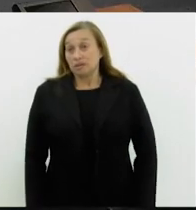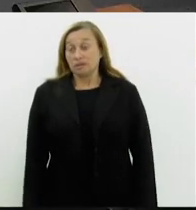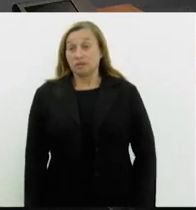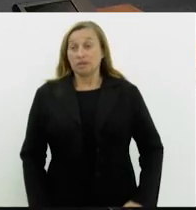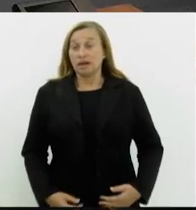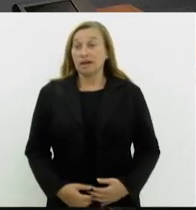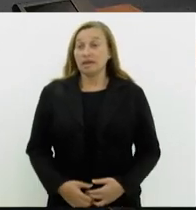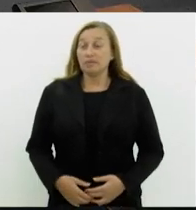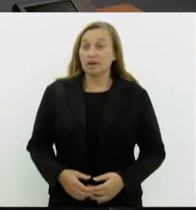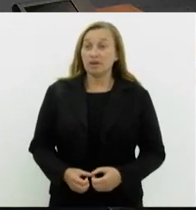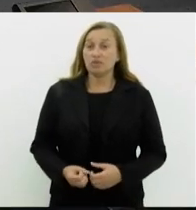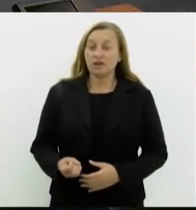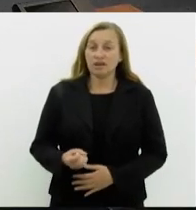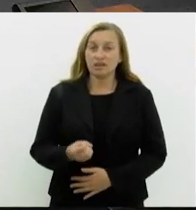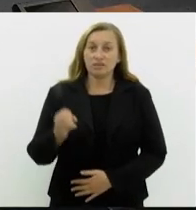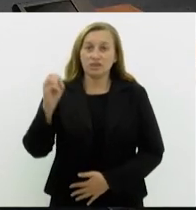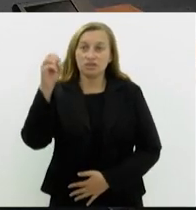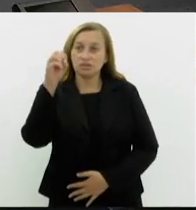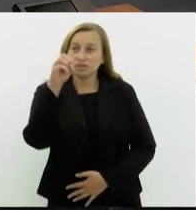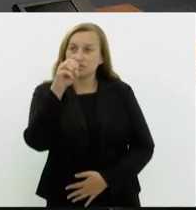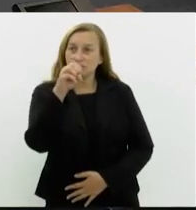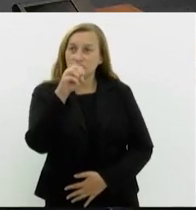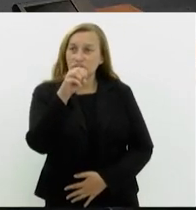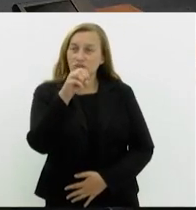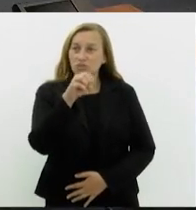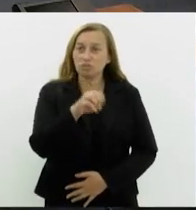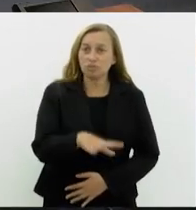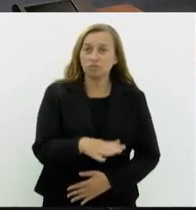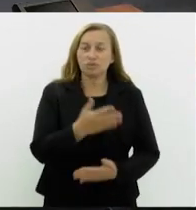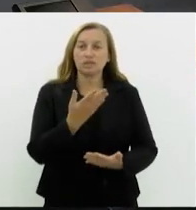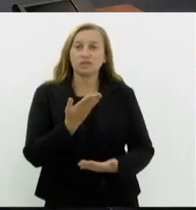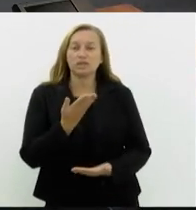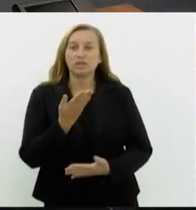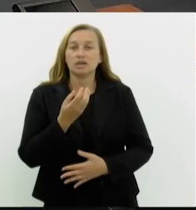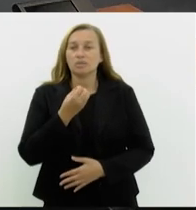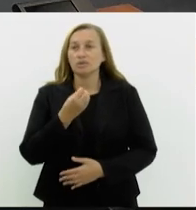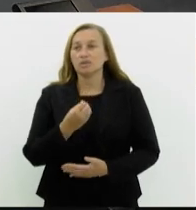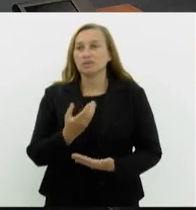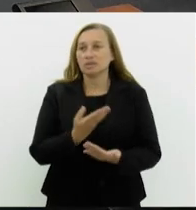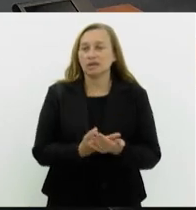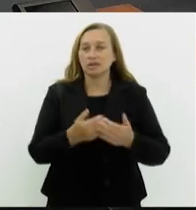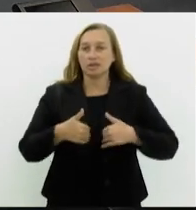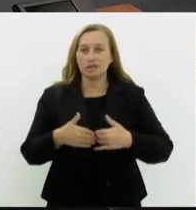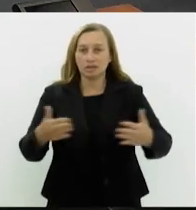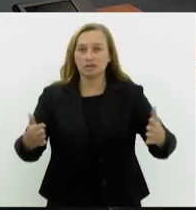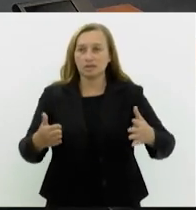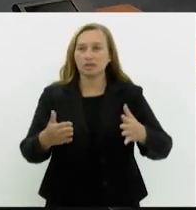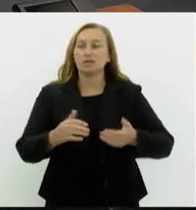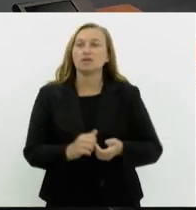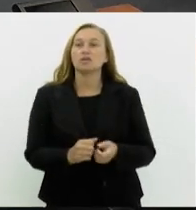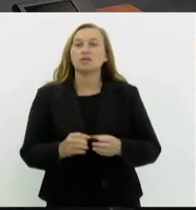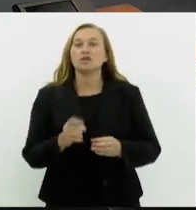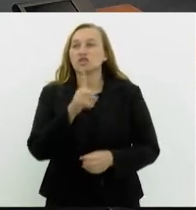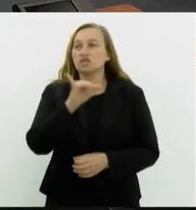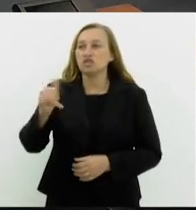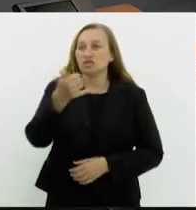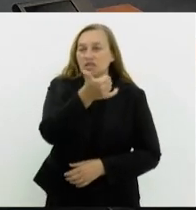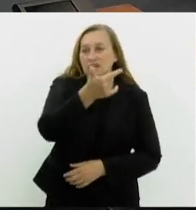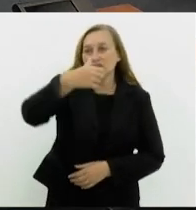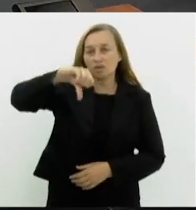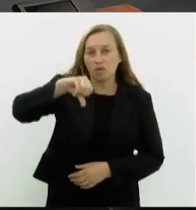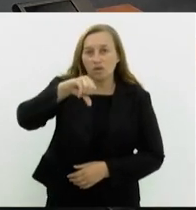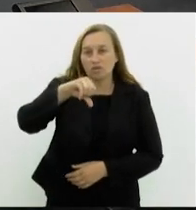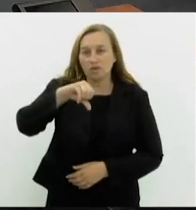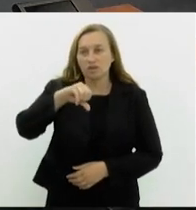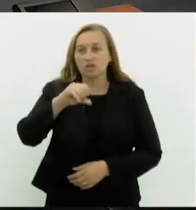Boa tarde a todas e todos. Está aberta a sessão. Sessão ordinária do dia 19 de